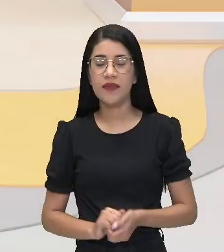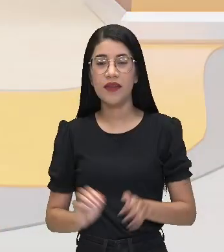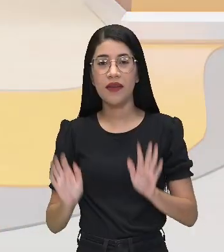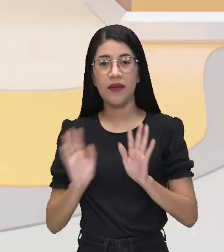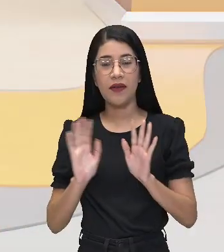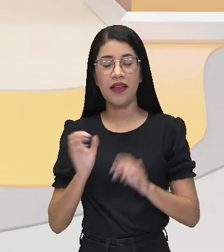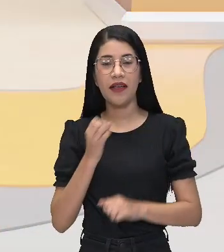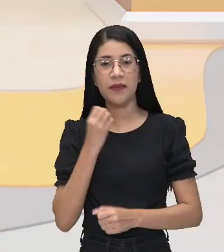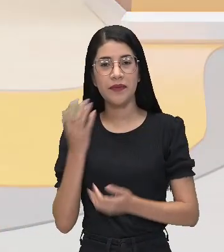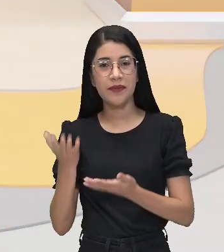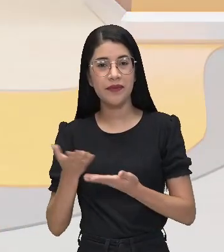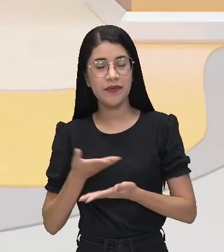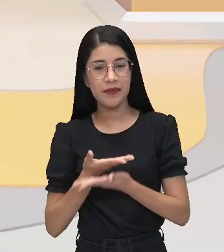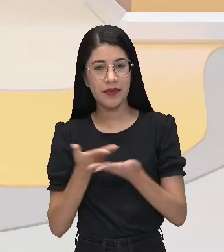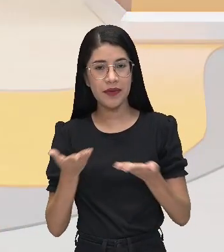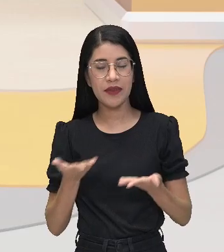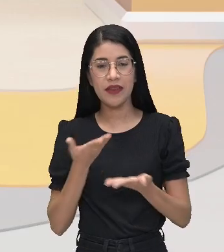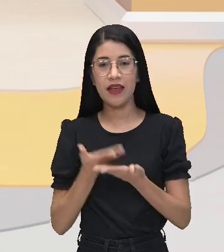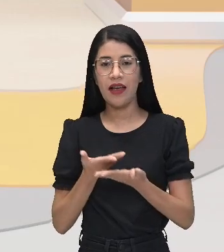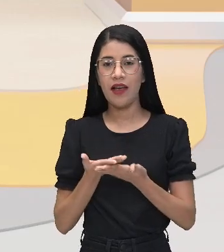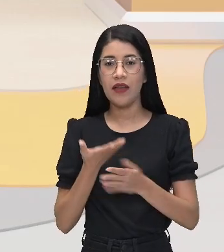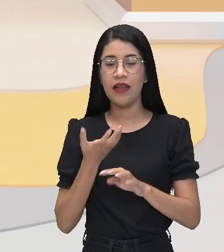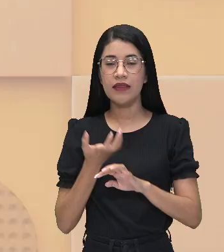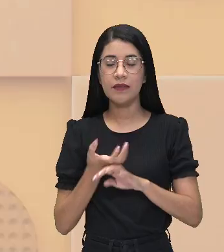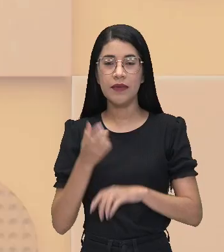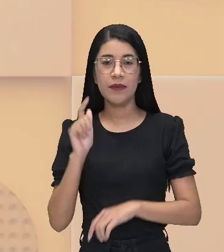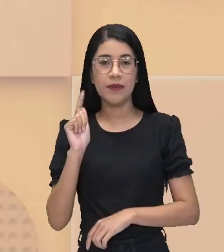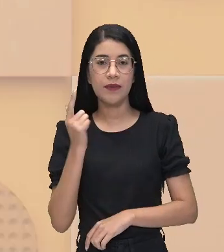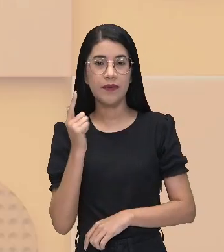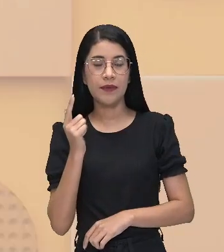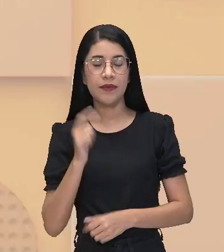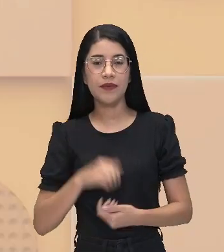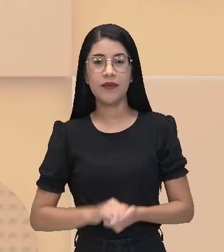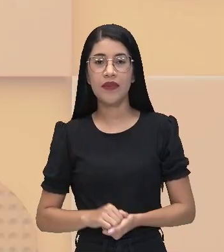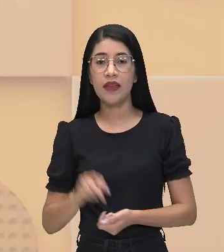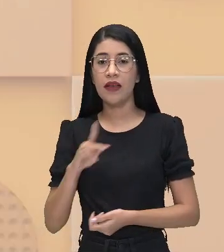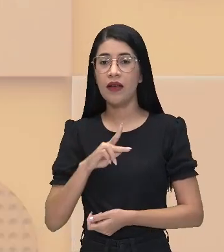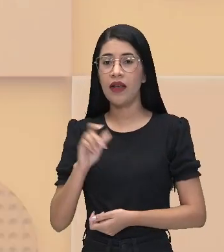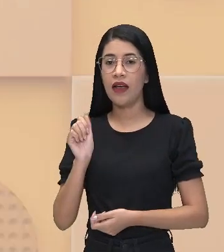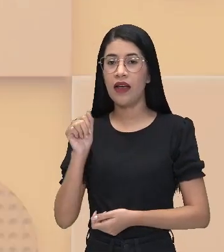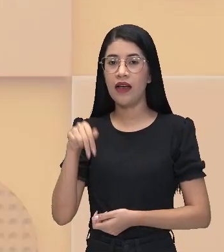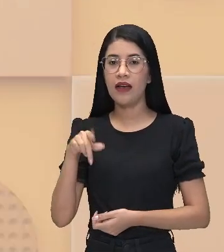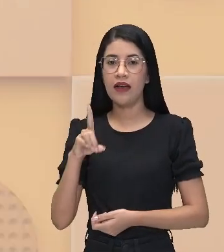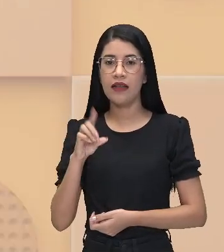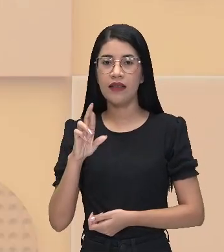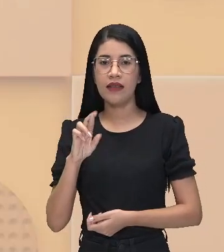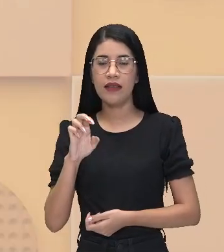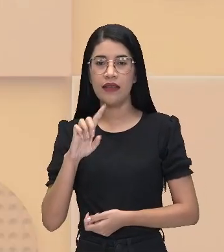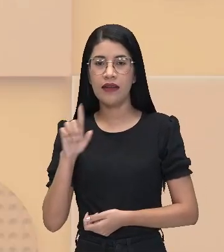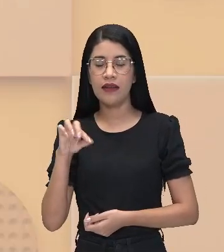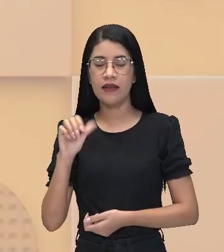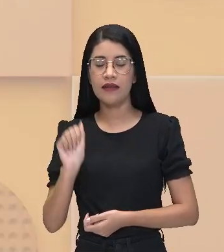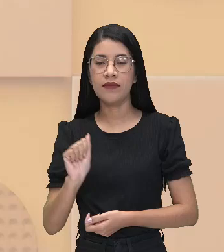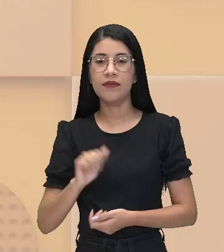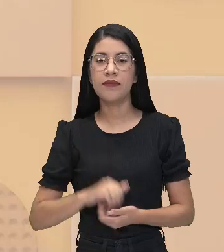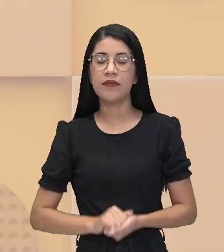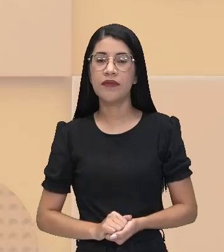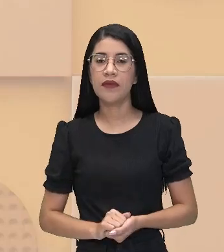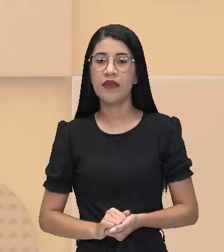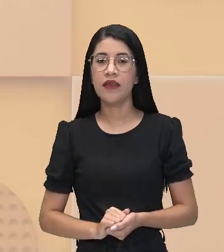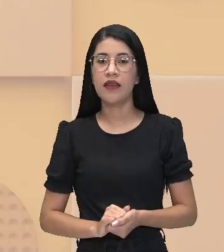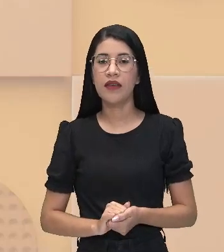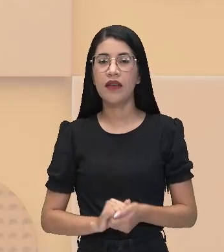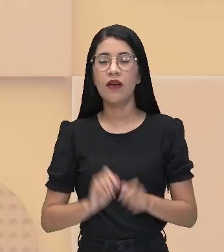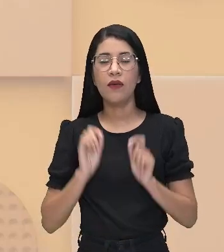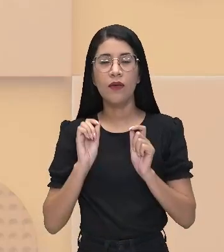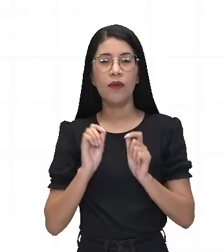Olá, sejam todos bem-vindos à aula de Geografia. Sou a professora Andresa Xavier e vamos